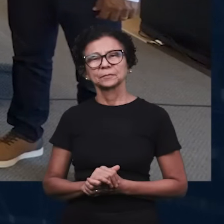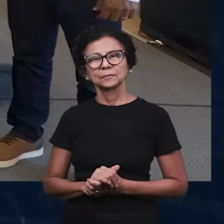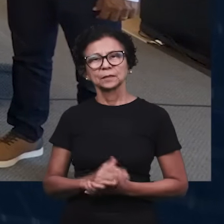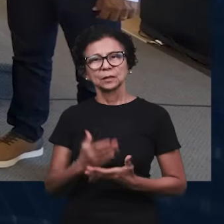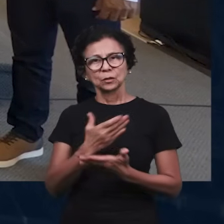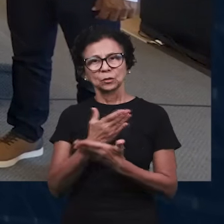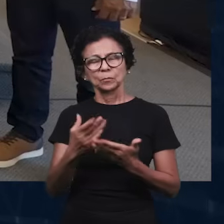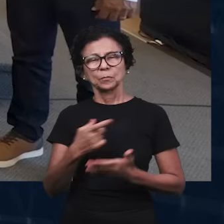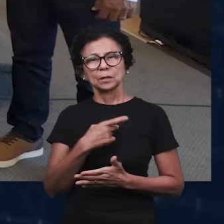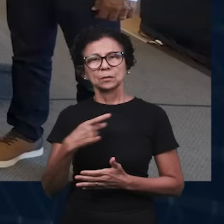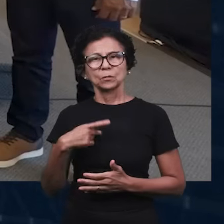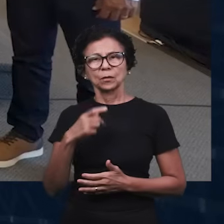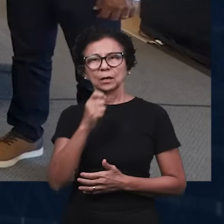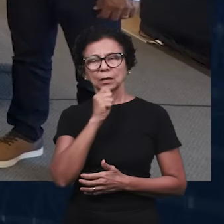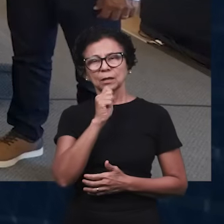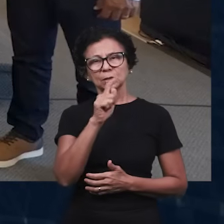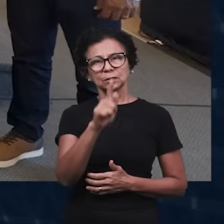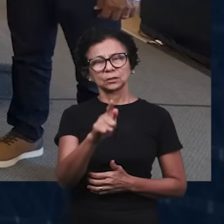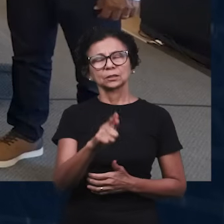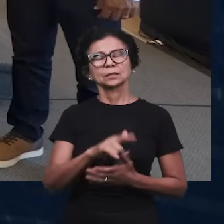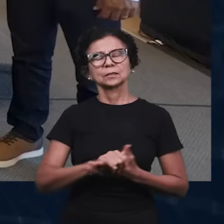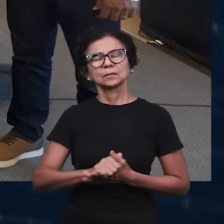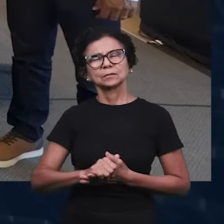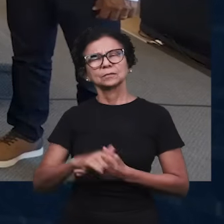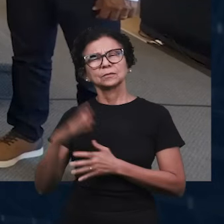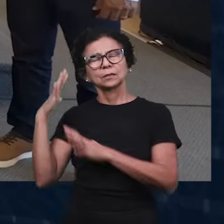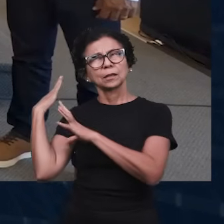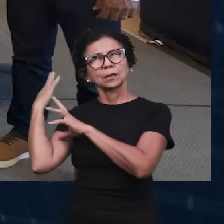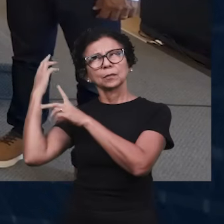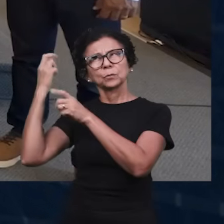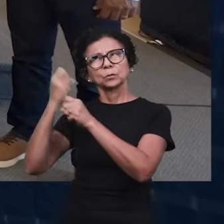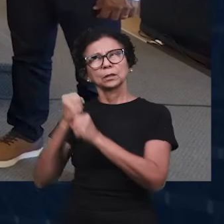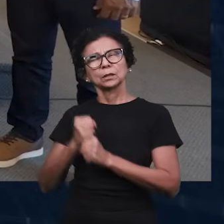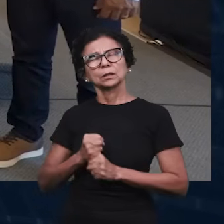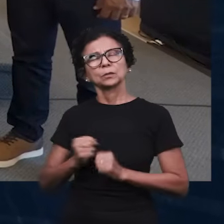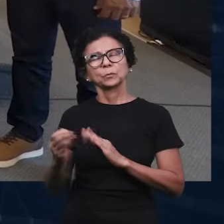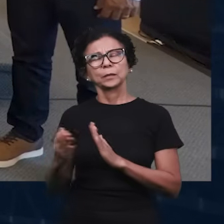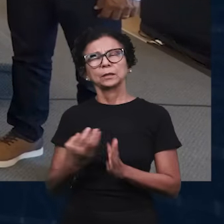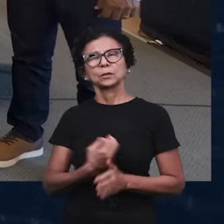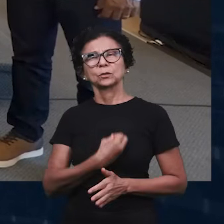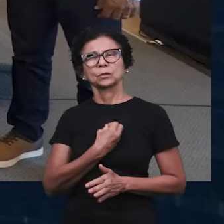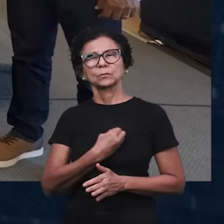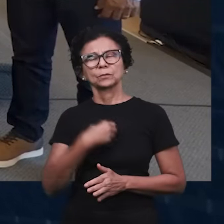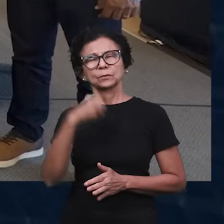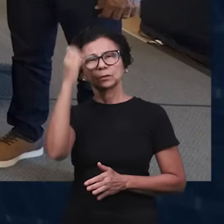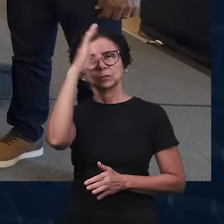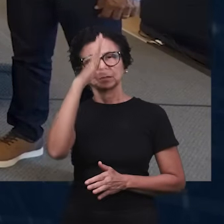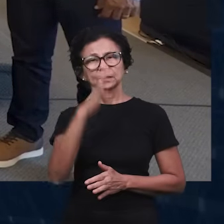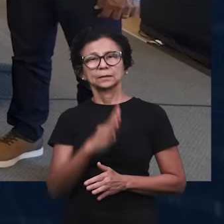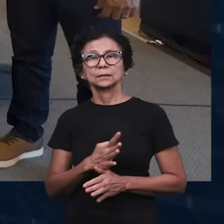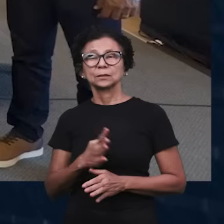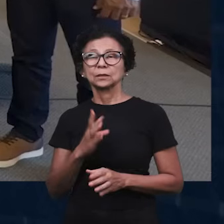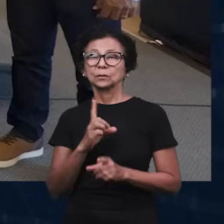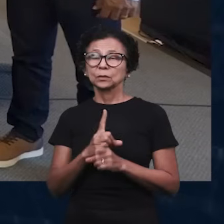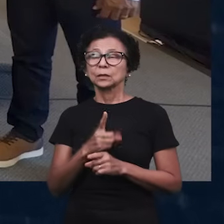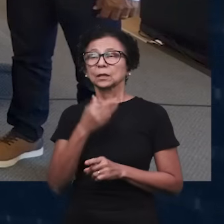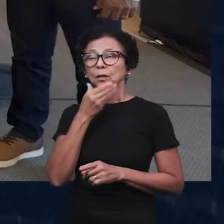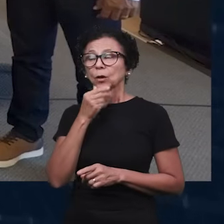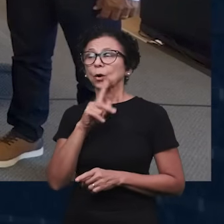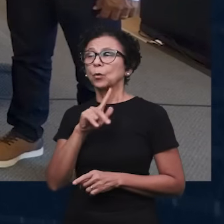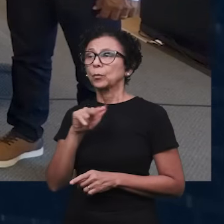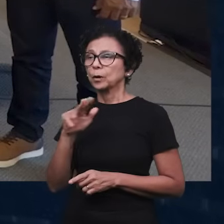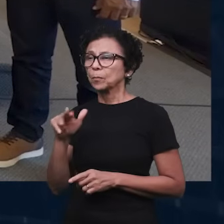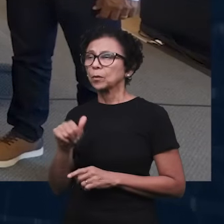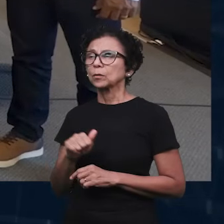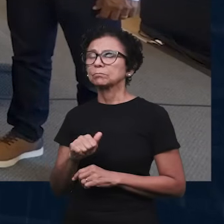Saudações, irmão Alexandre. Sempre me recordo do tempo em que estive no Brasil e pude me encontrar com o irmão. Fui